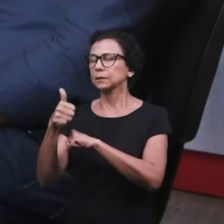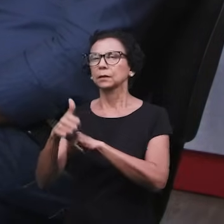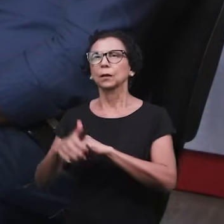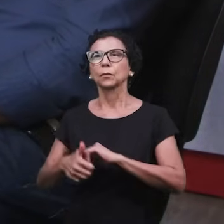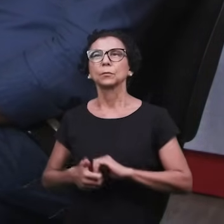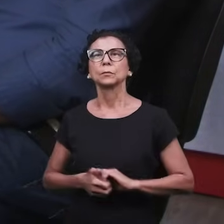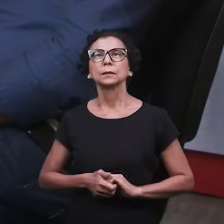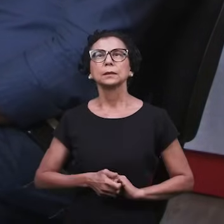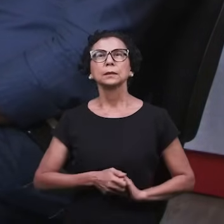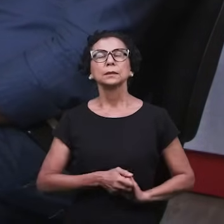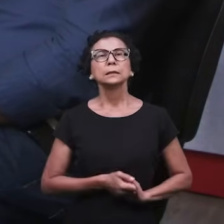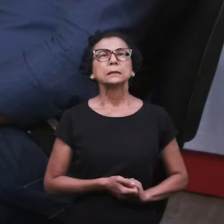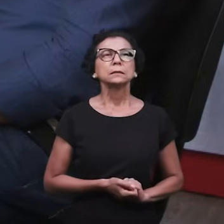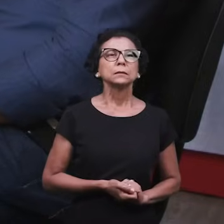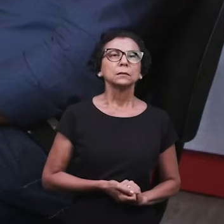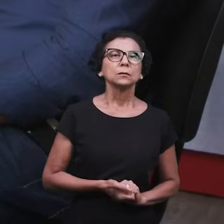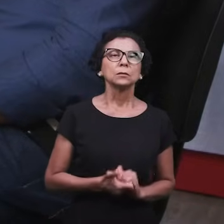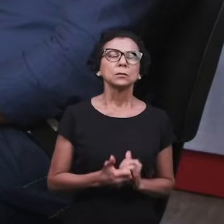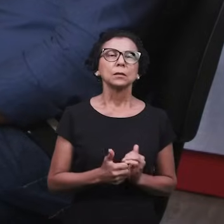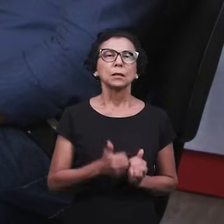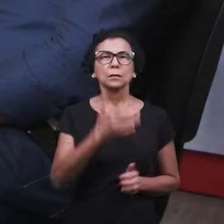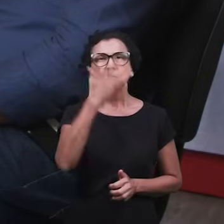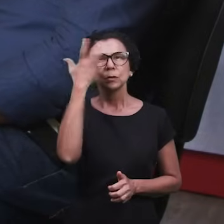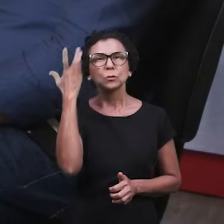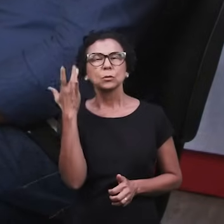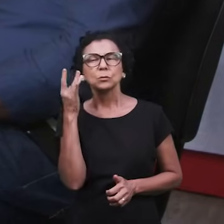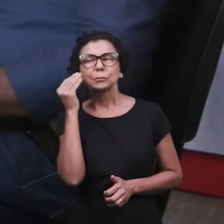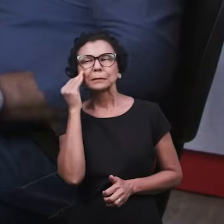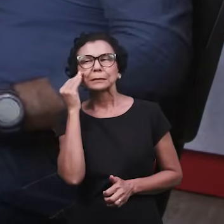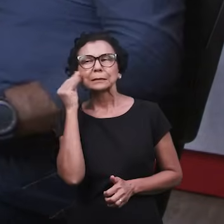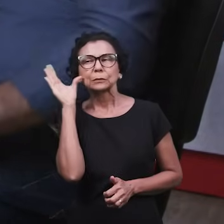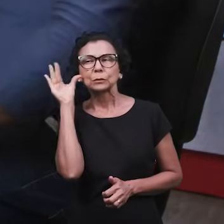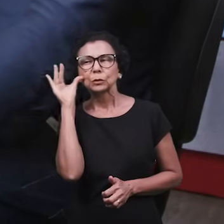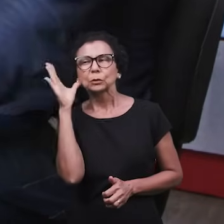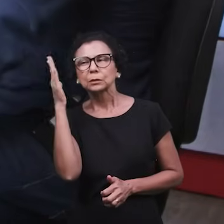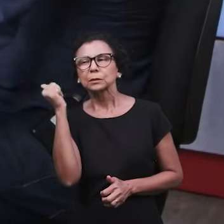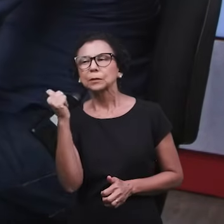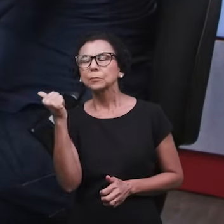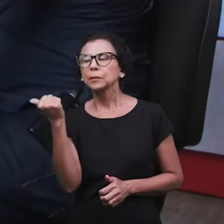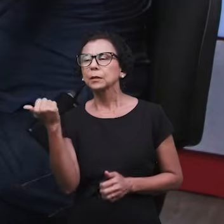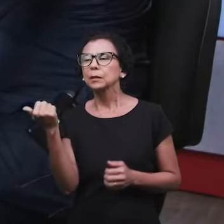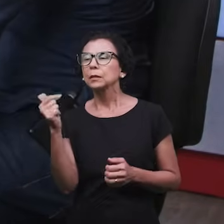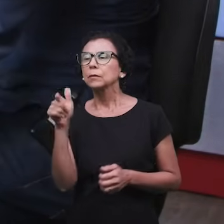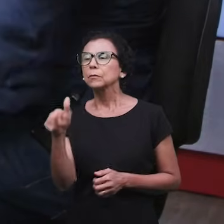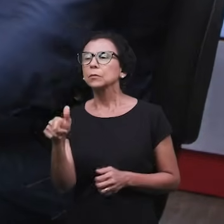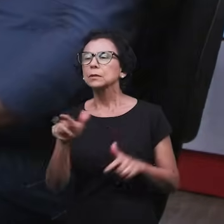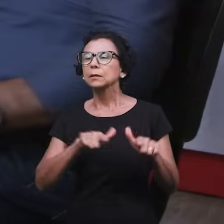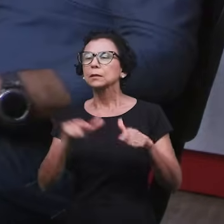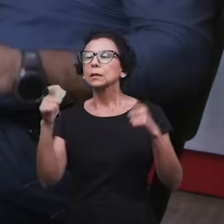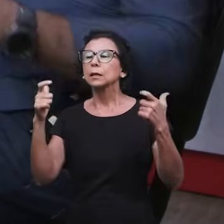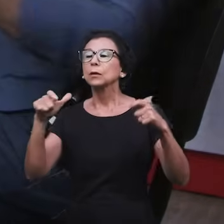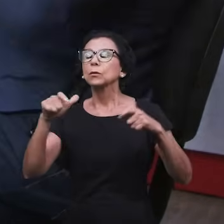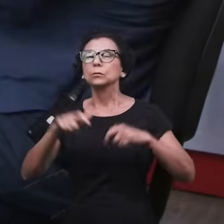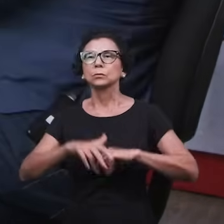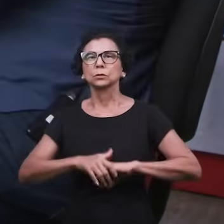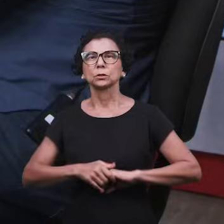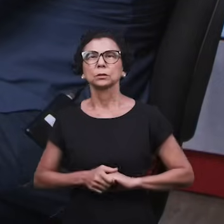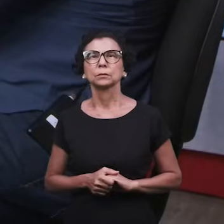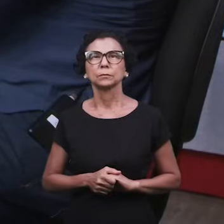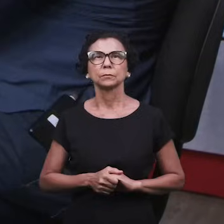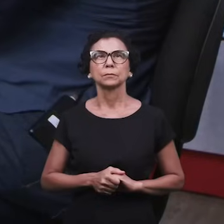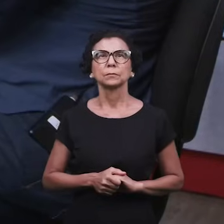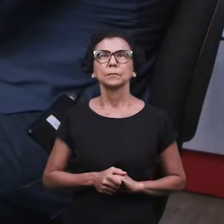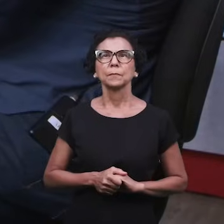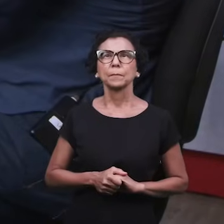que estão tentando saber onde é que o senhor trabalha, né? O senhor poderia falar, porque eu tenho certeza que